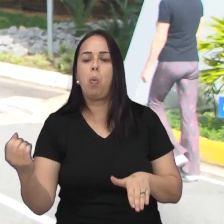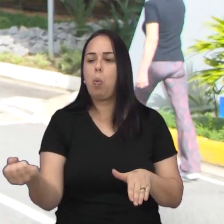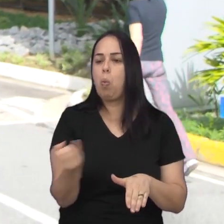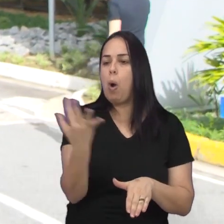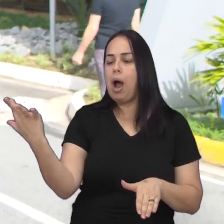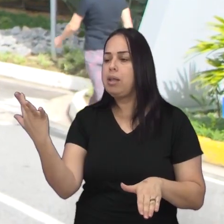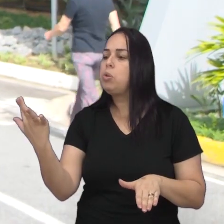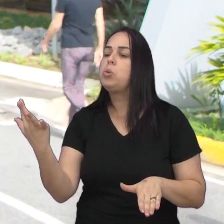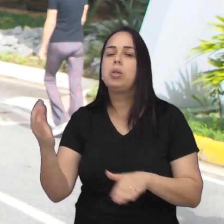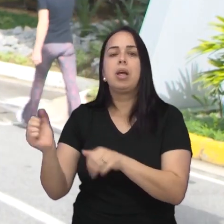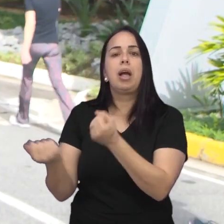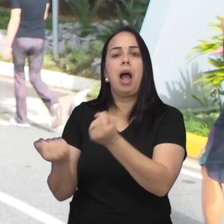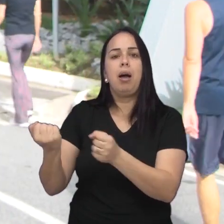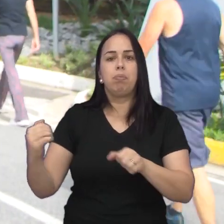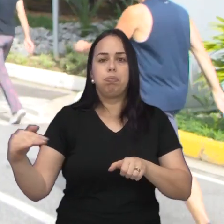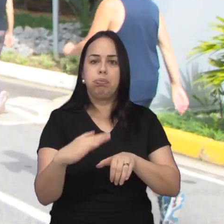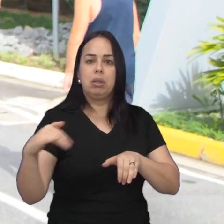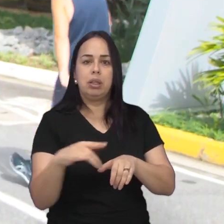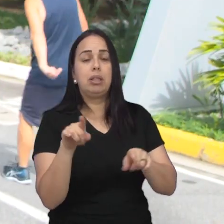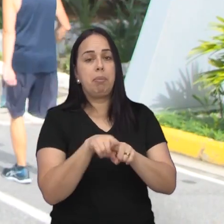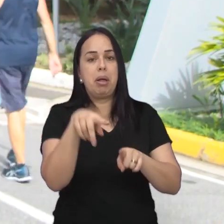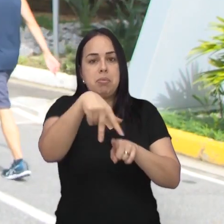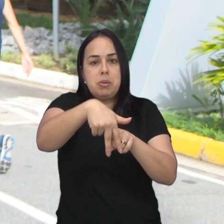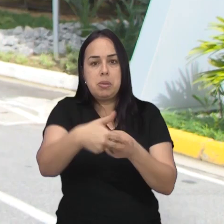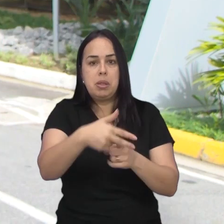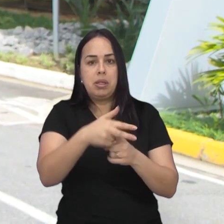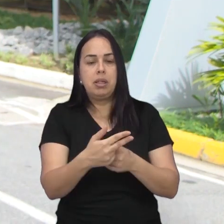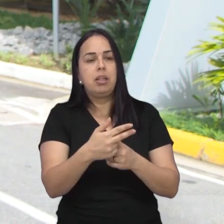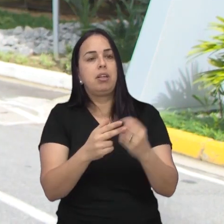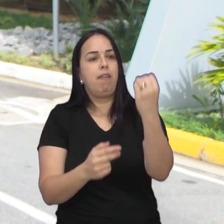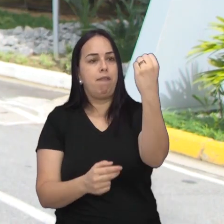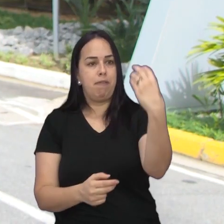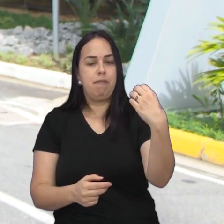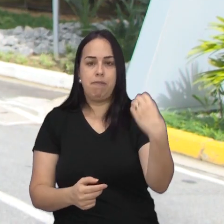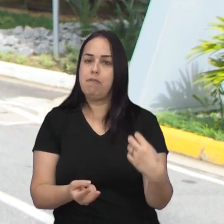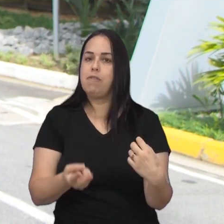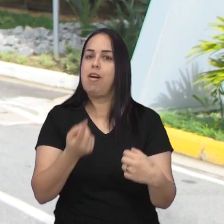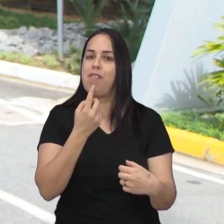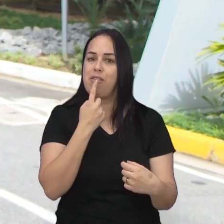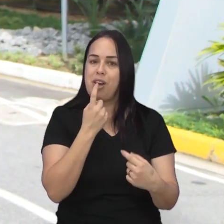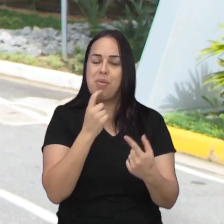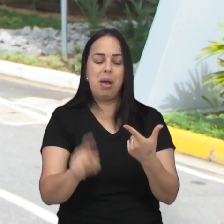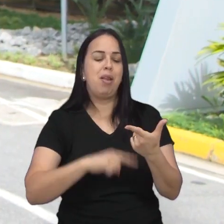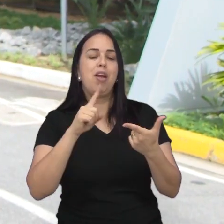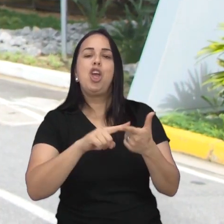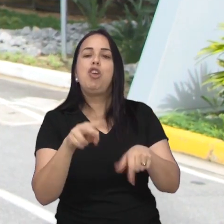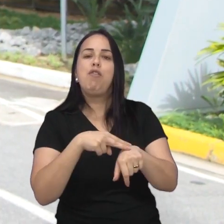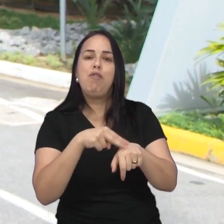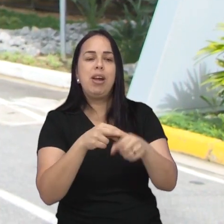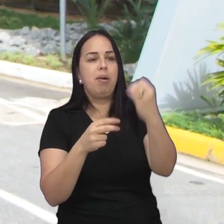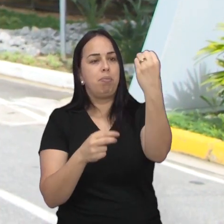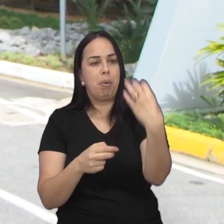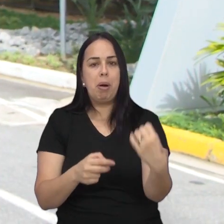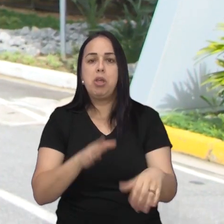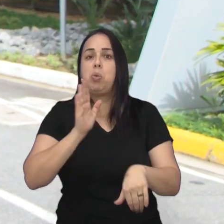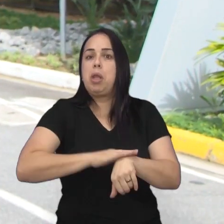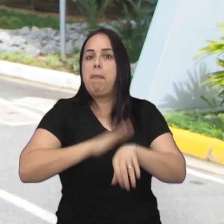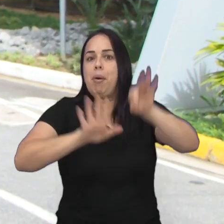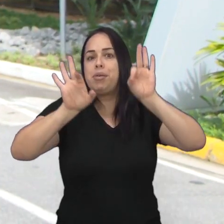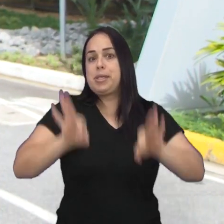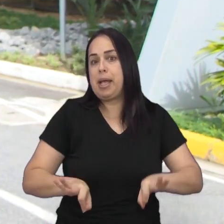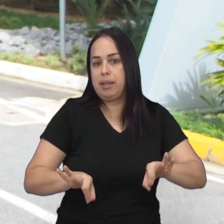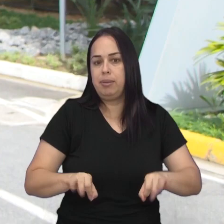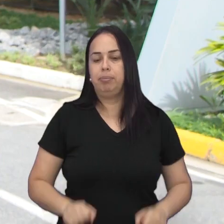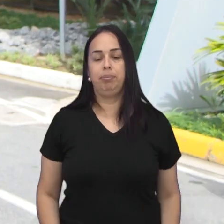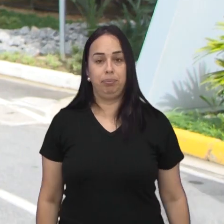semáforo, do volume de veículos que está passando e faz o ajuste para que o verde e o vermelho se opere e garanta sempre o tempo de verde aberto para